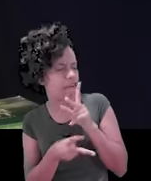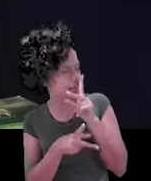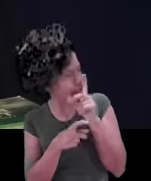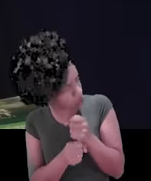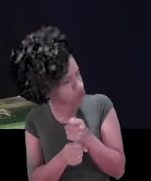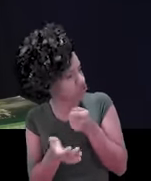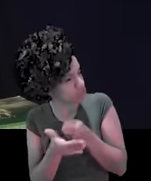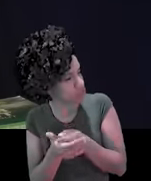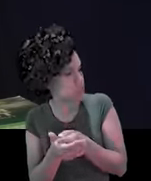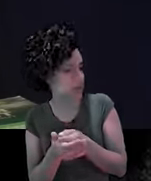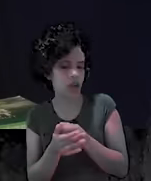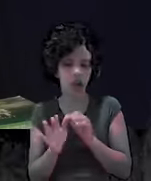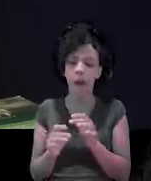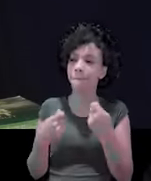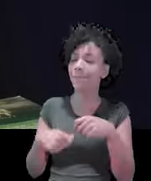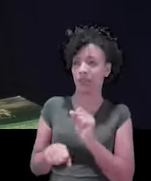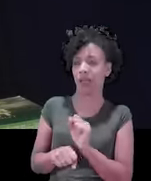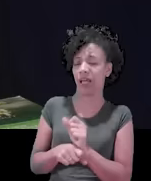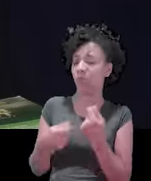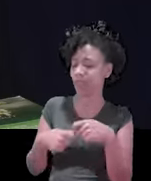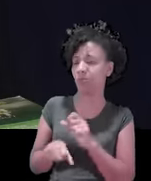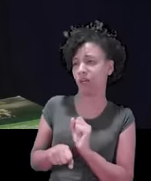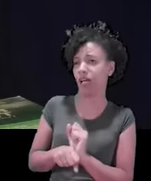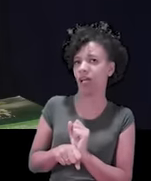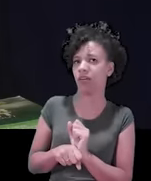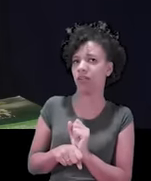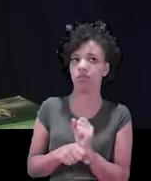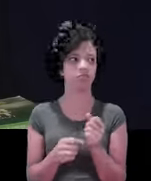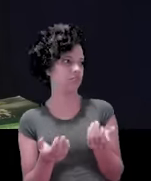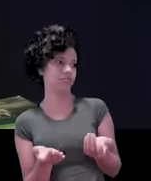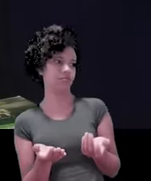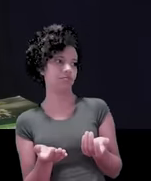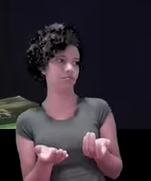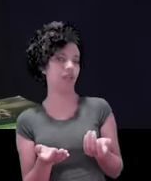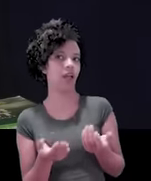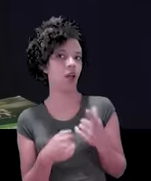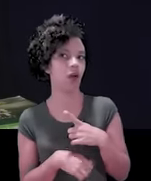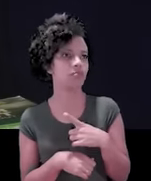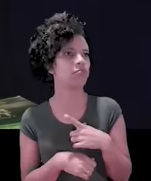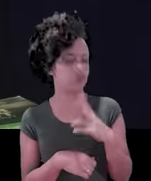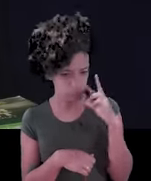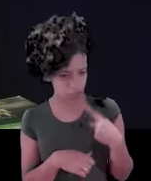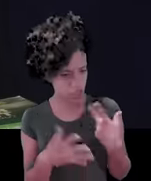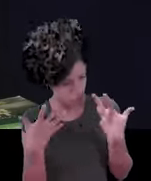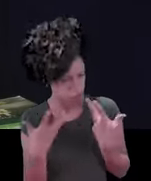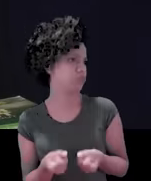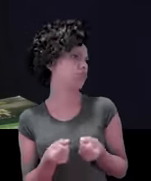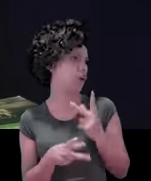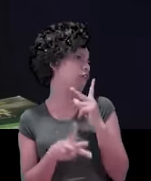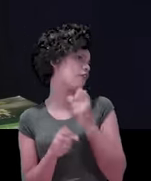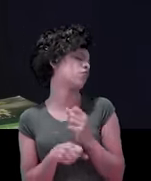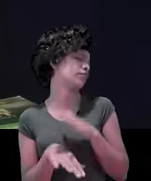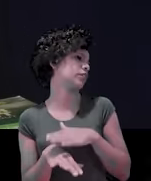ficar muito forte e aí vocês eu preciso parar e a gente eu admito sim que ela foi muito